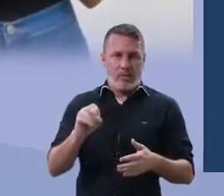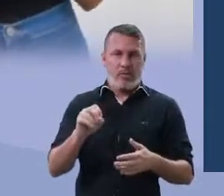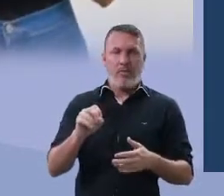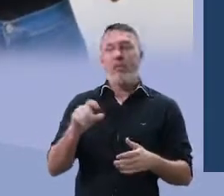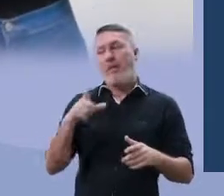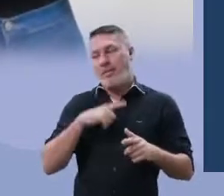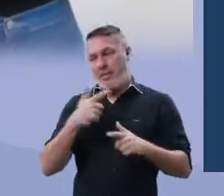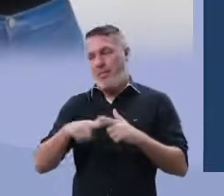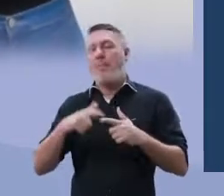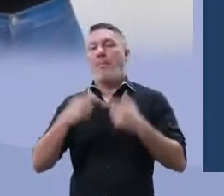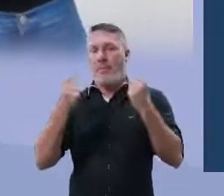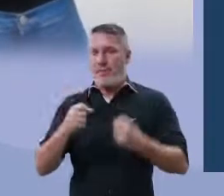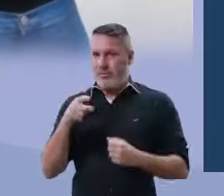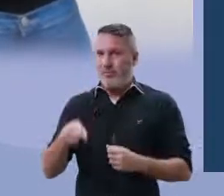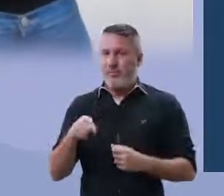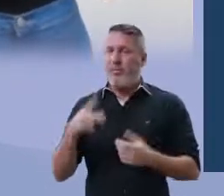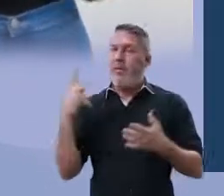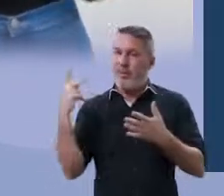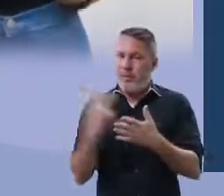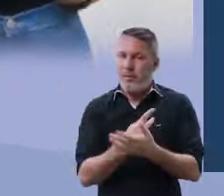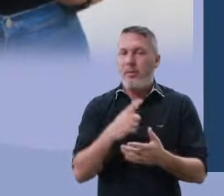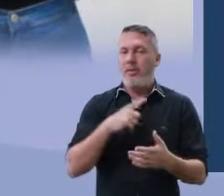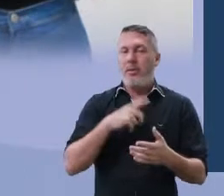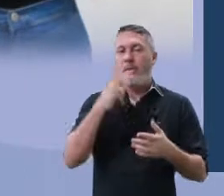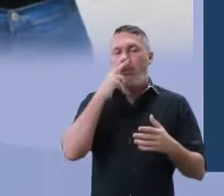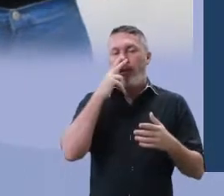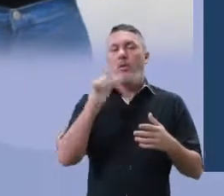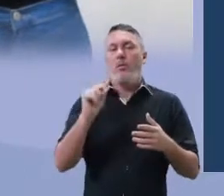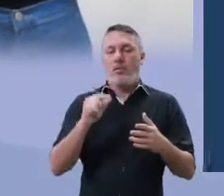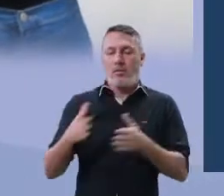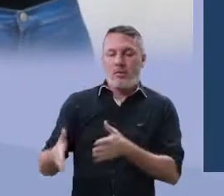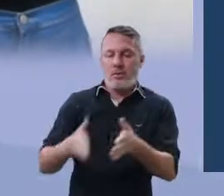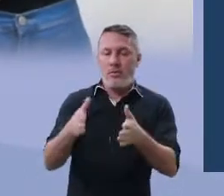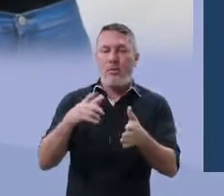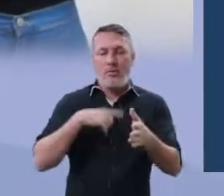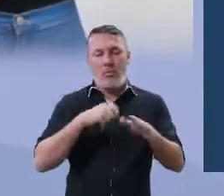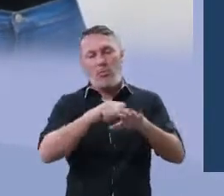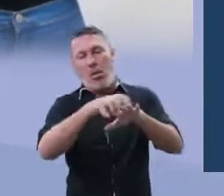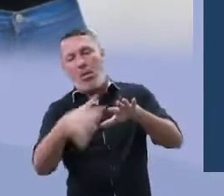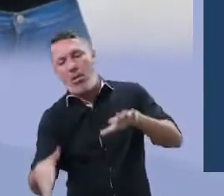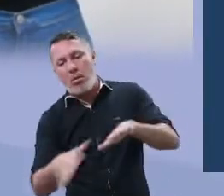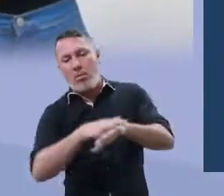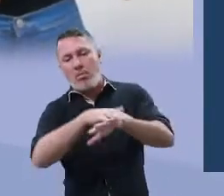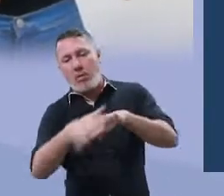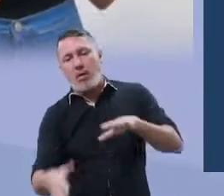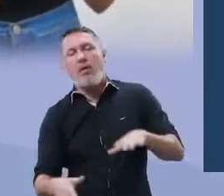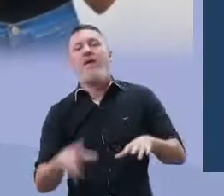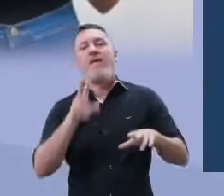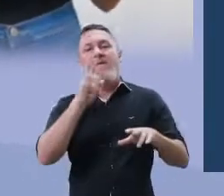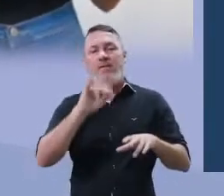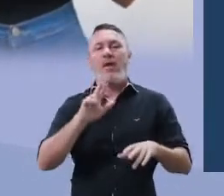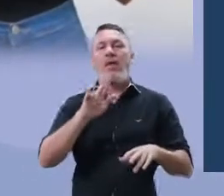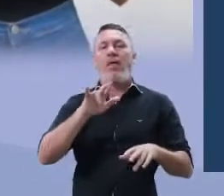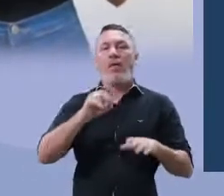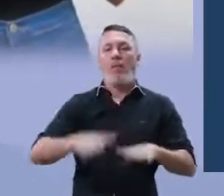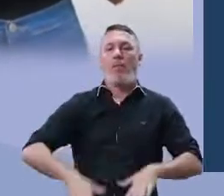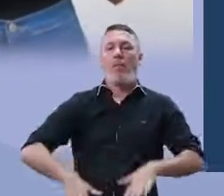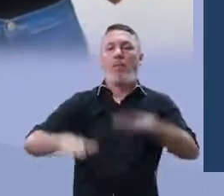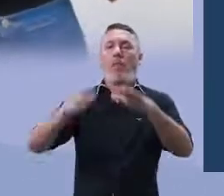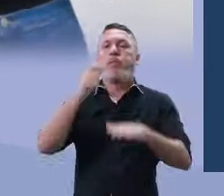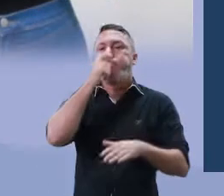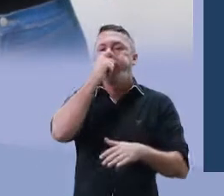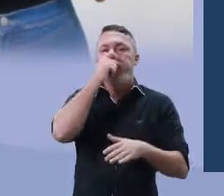dos rios pode promover enchentes catastróficas. Devido a esse deslizamento de solo, a gente pode então